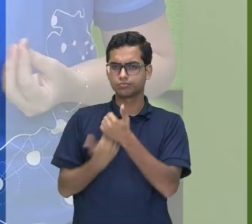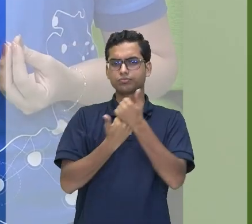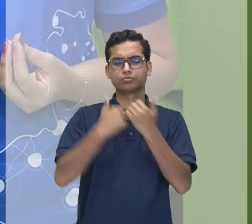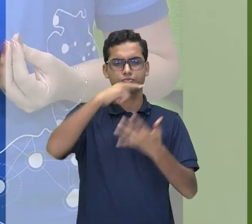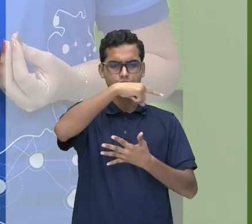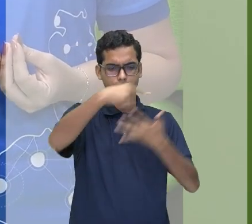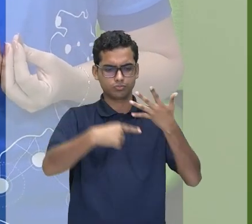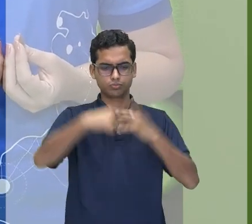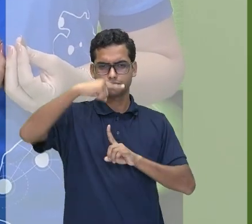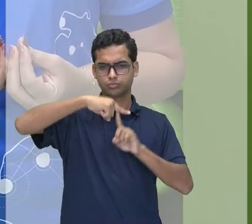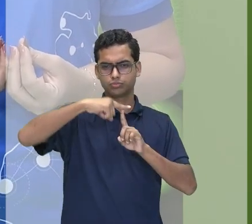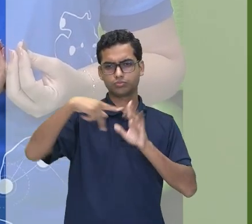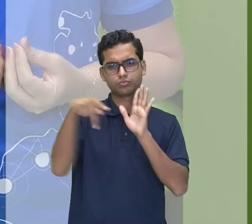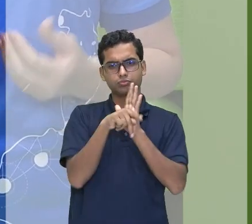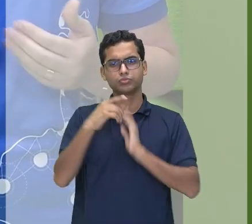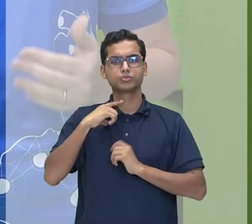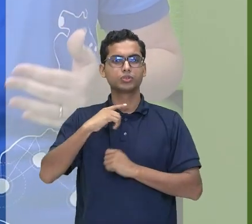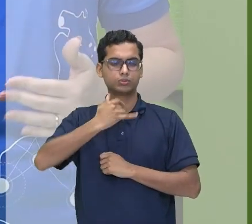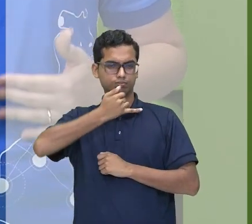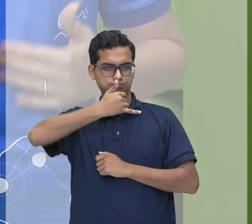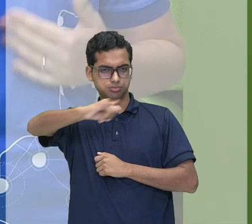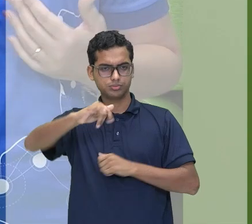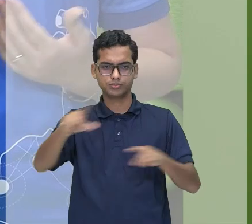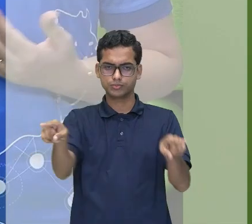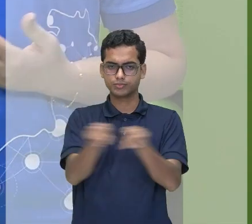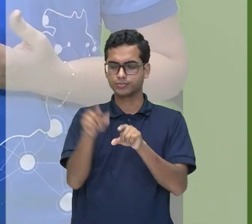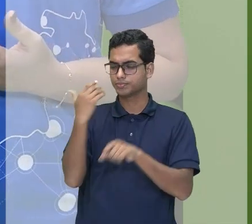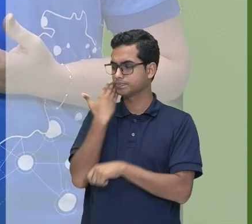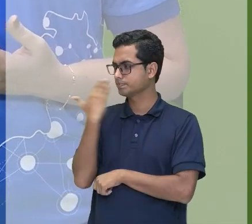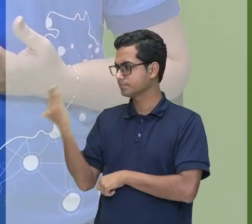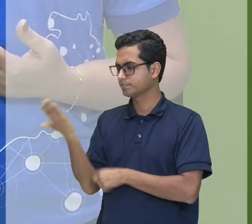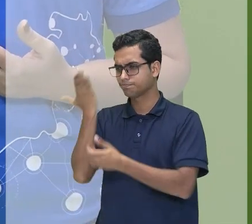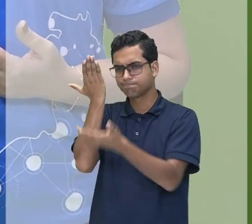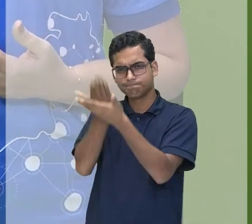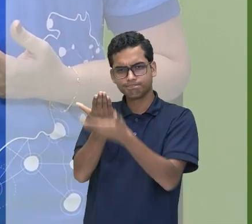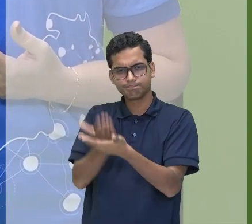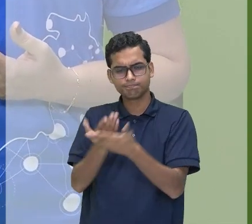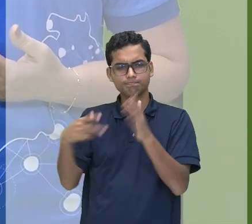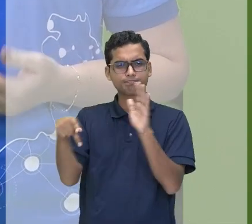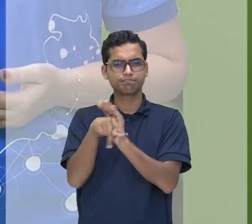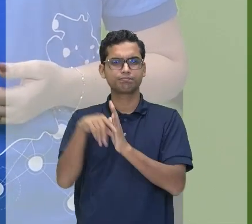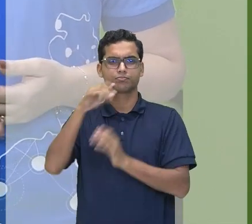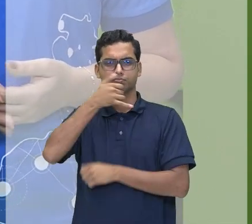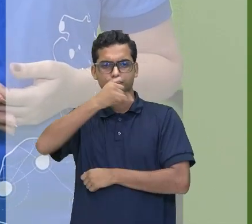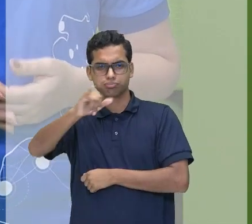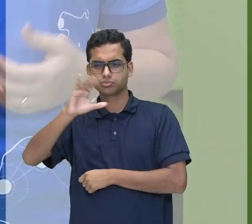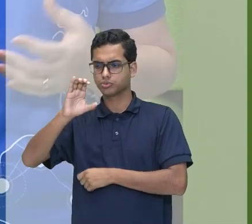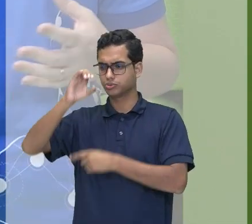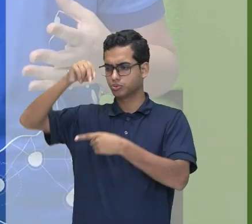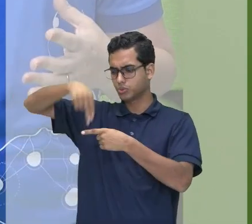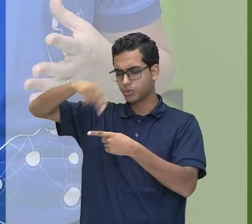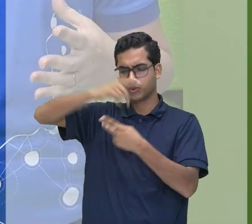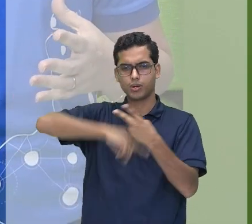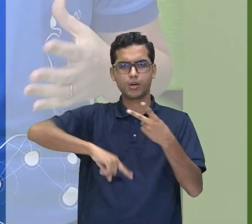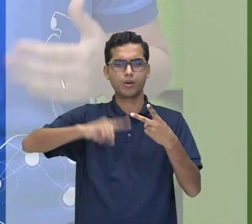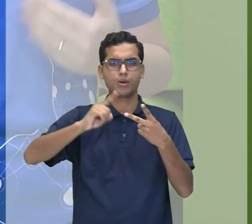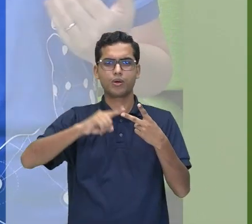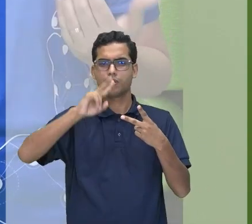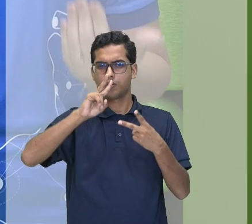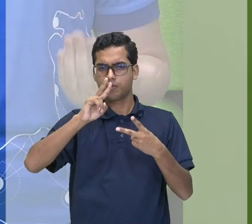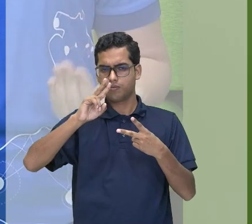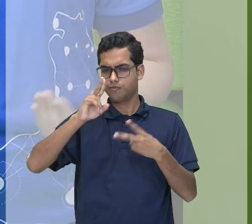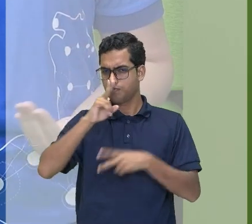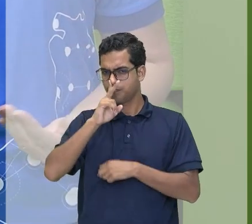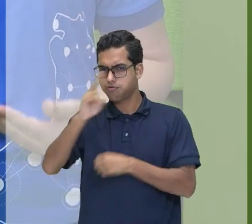tipos de energia, certo? A gente falou aí sobre energia cinética, energia potencial, né? E nós vamos ver aí